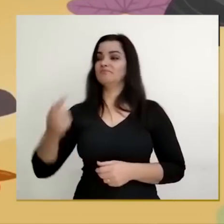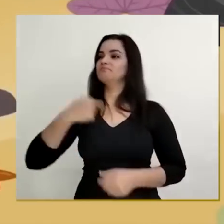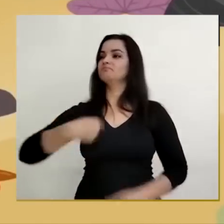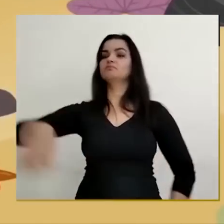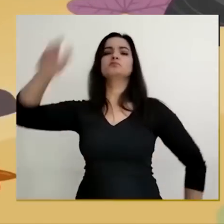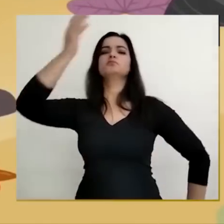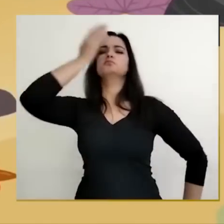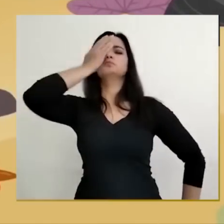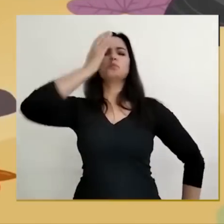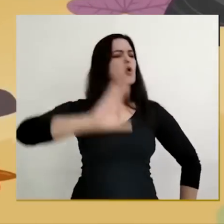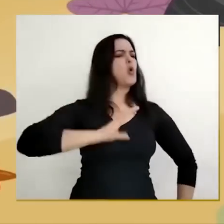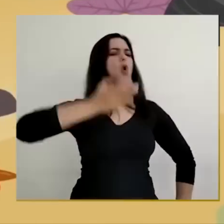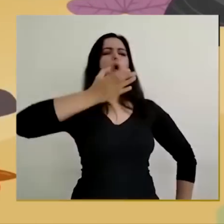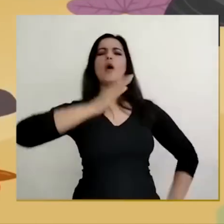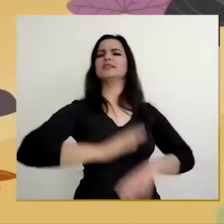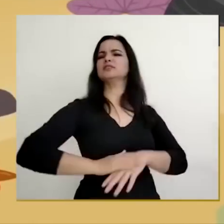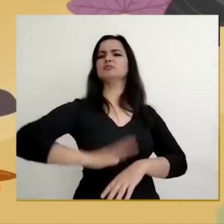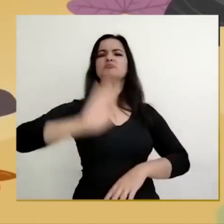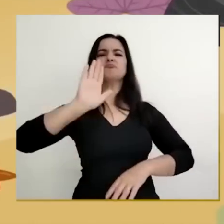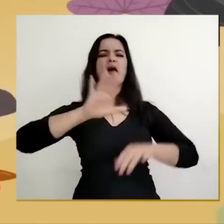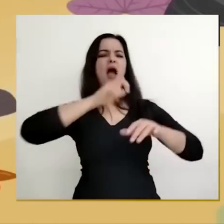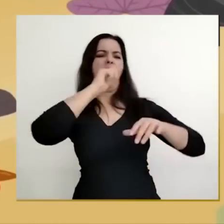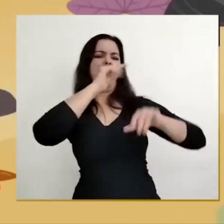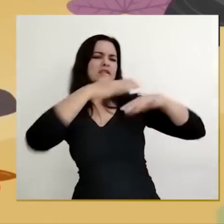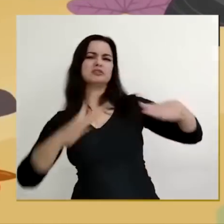Mais destemido dos sete mares!